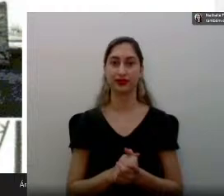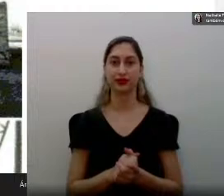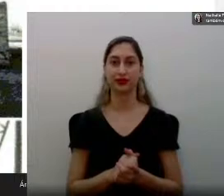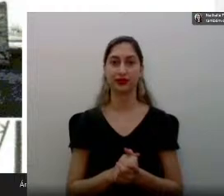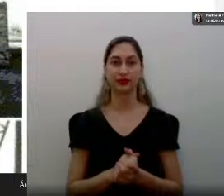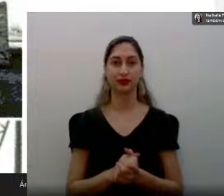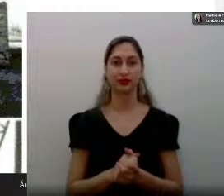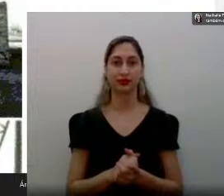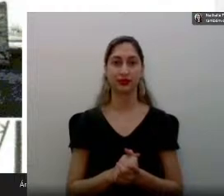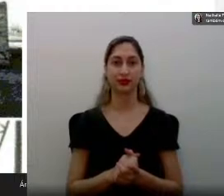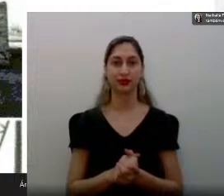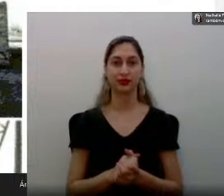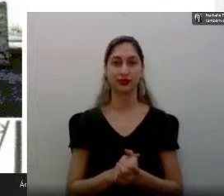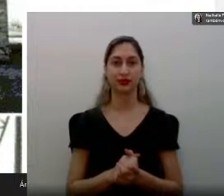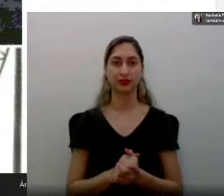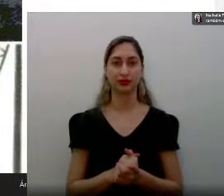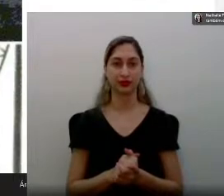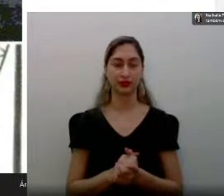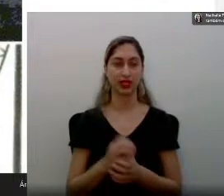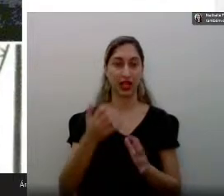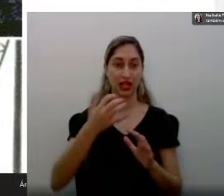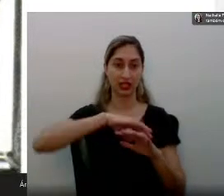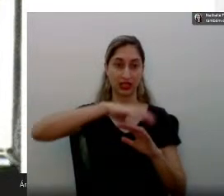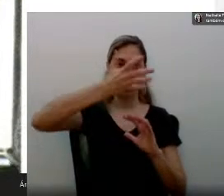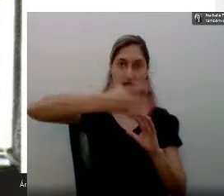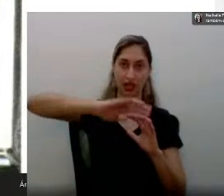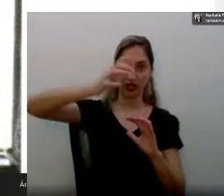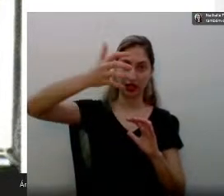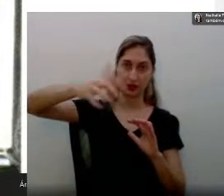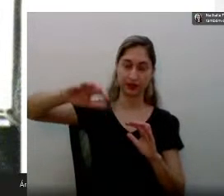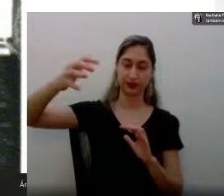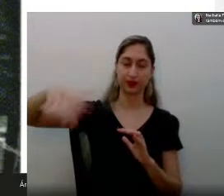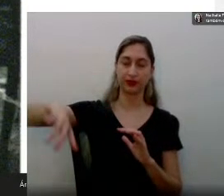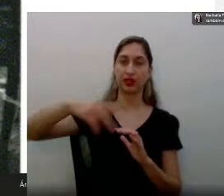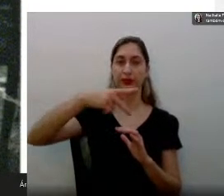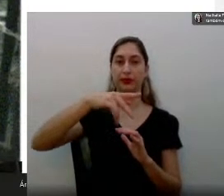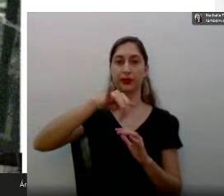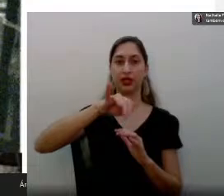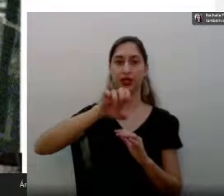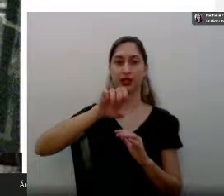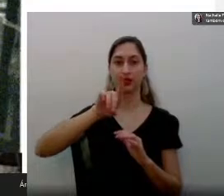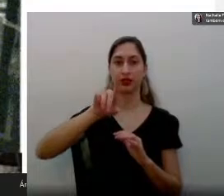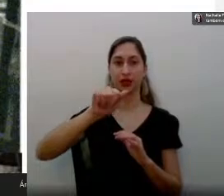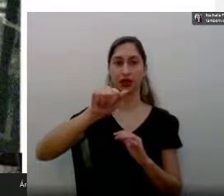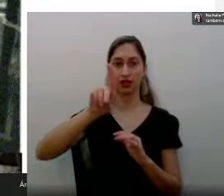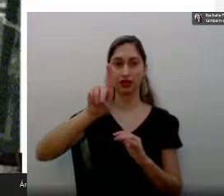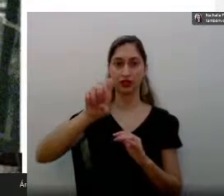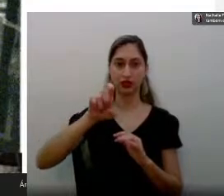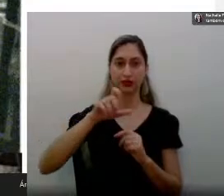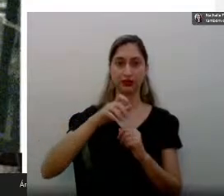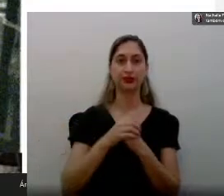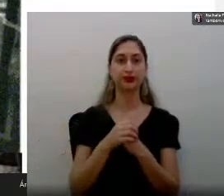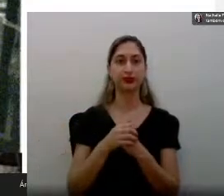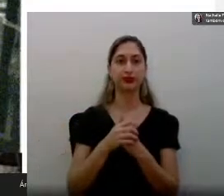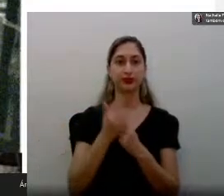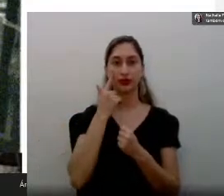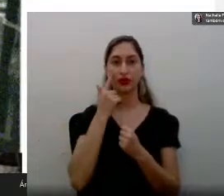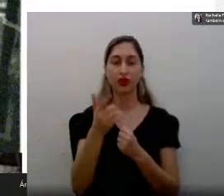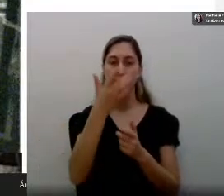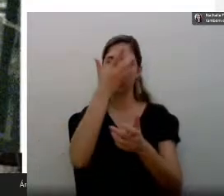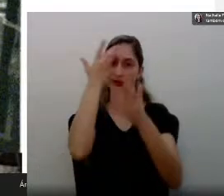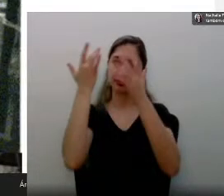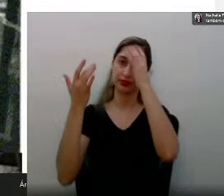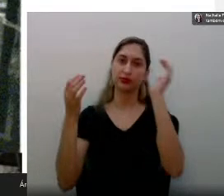né a visão lá da Serra da Piedade durante a montagem de lá na o que embaixo também lá seus filmes lá durante essa